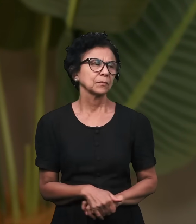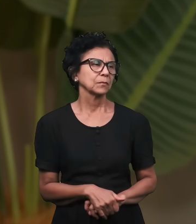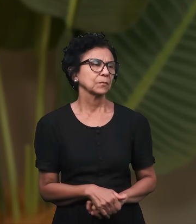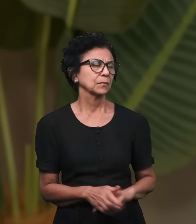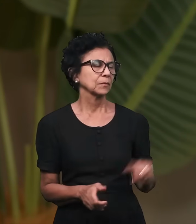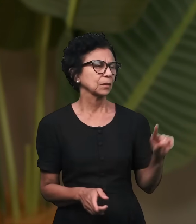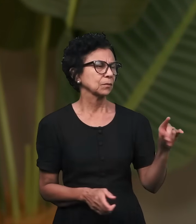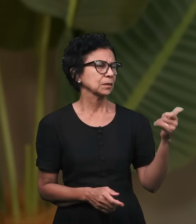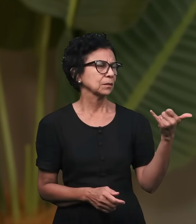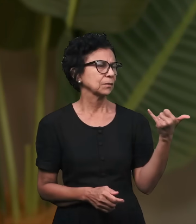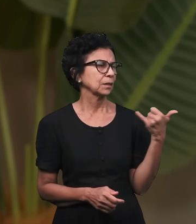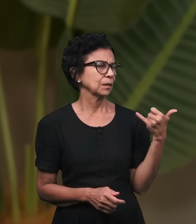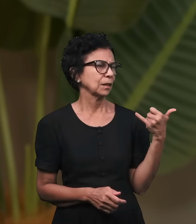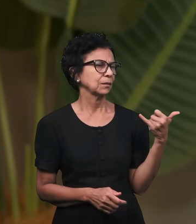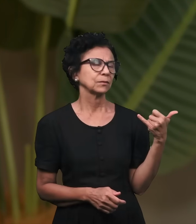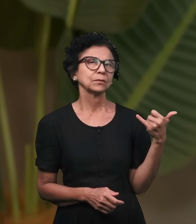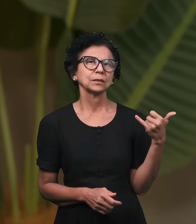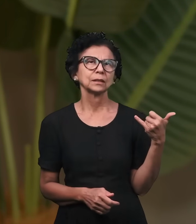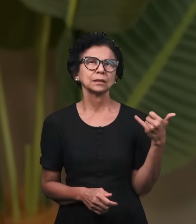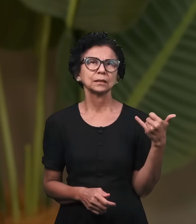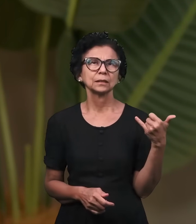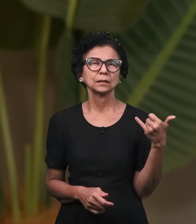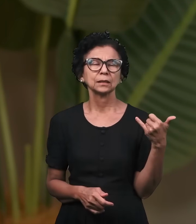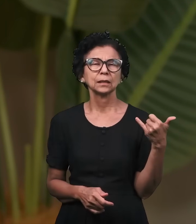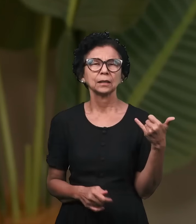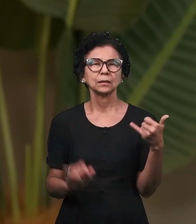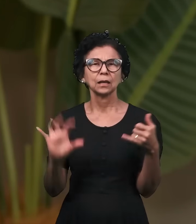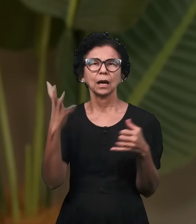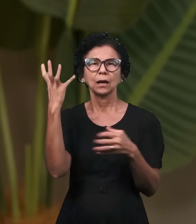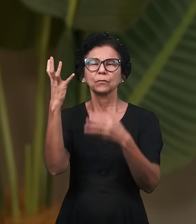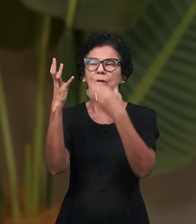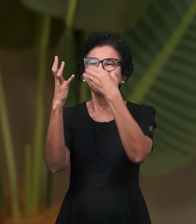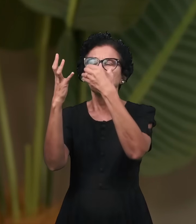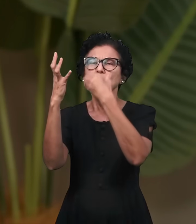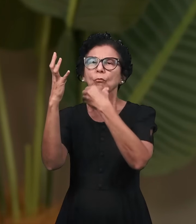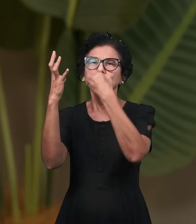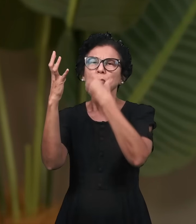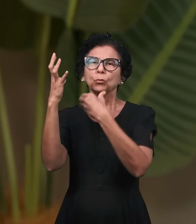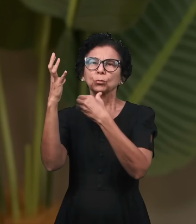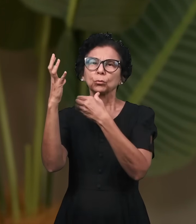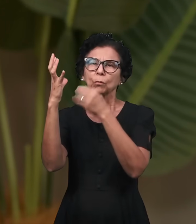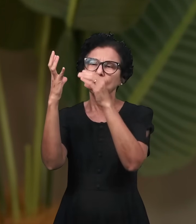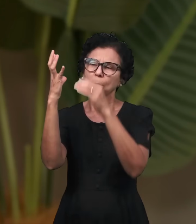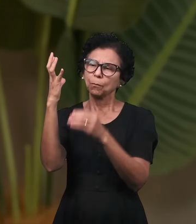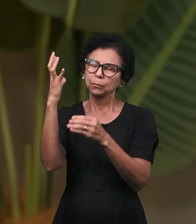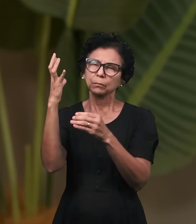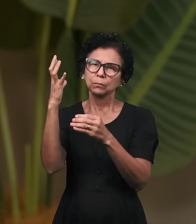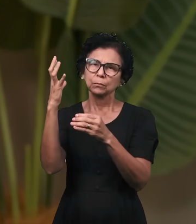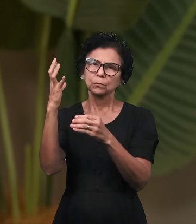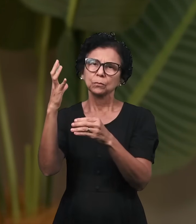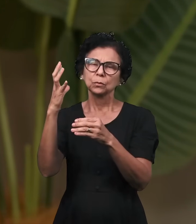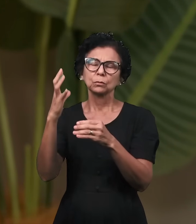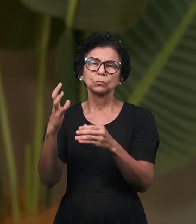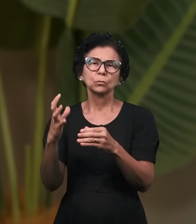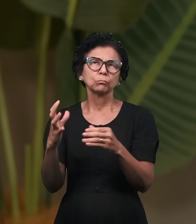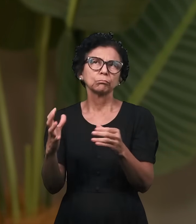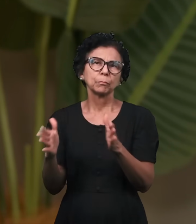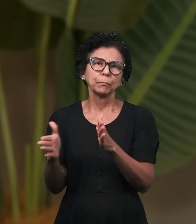sobre que dá o seu fruto na estação própria. Então, você acha que no mundo existe